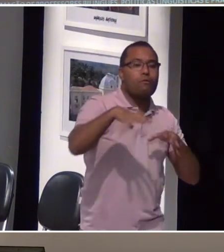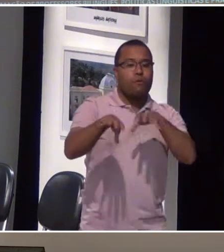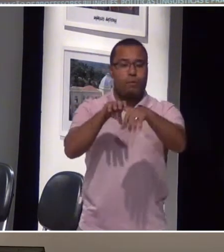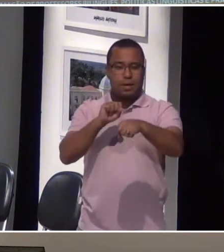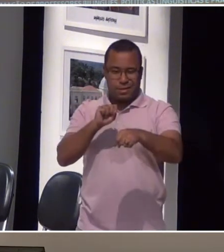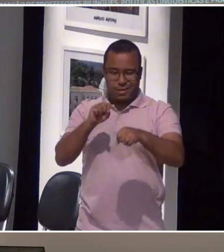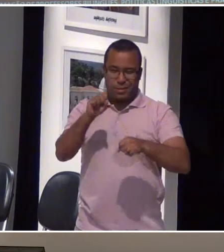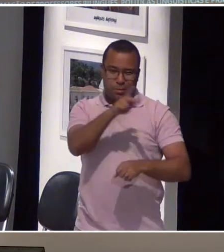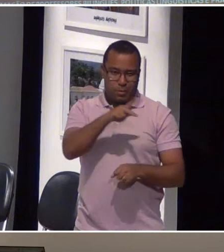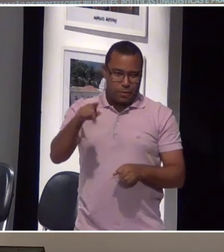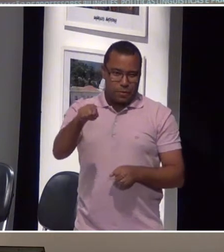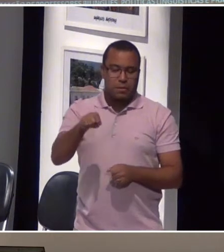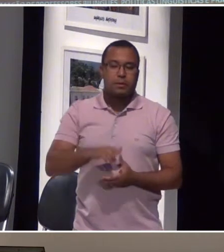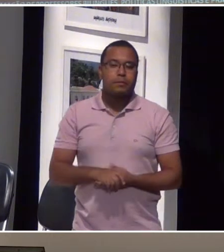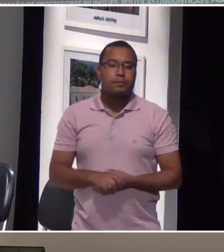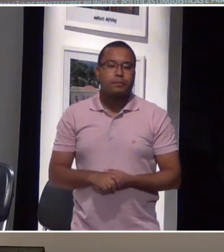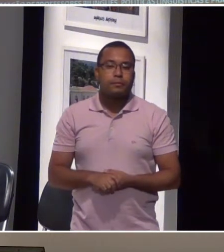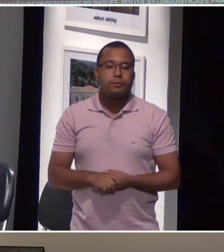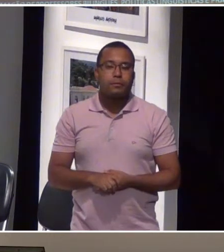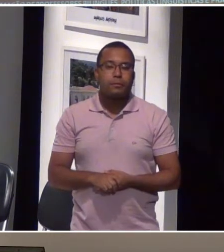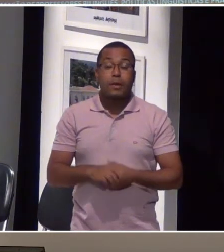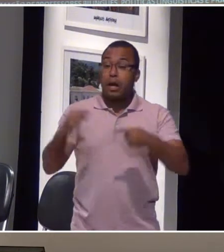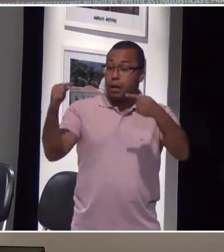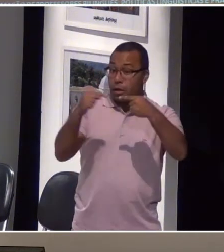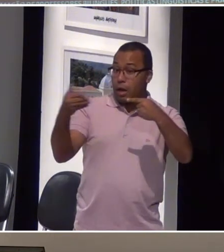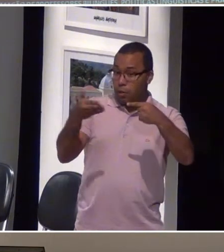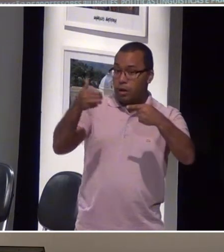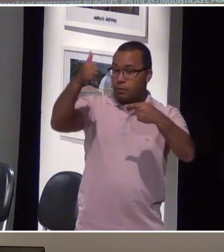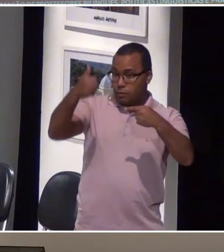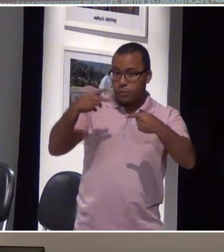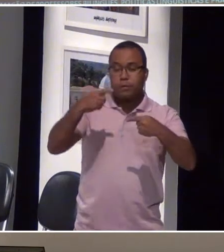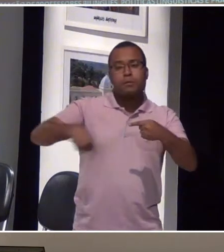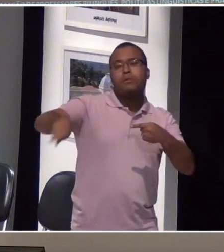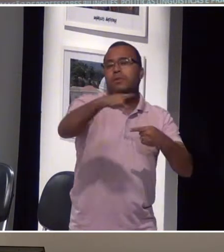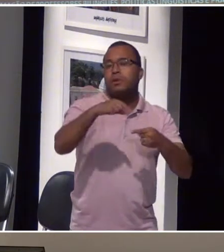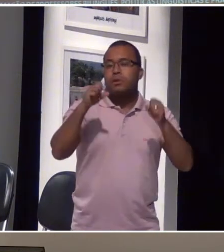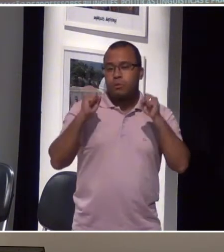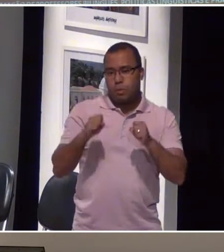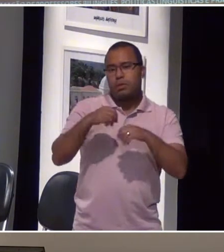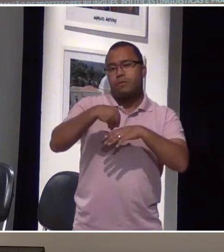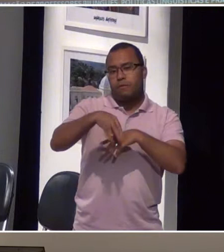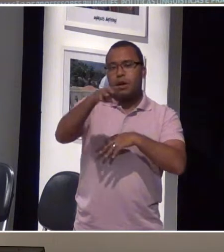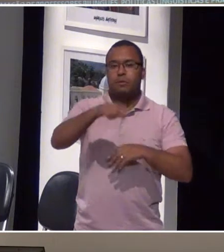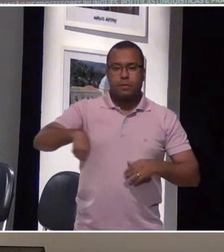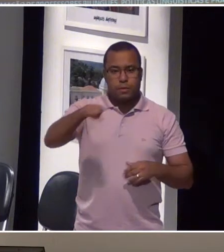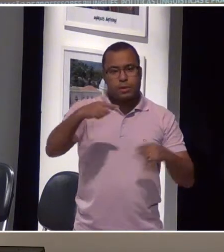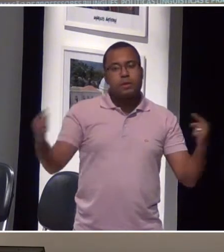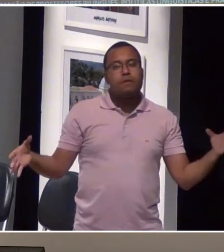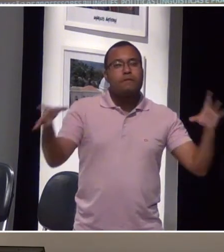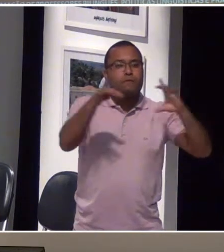chamada formação de professores, né? Então, o que eu queria sinalizar nesse primeiro momento é que as coisas que eu posso dizer para vocês hoje